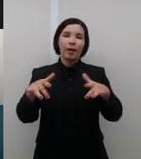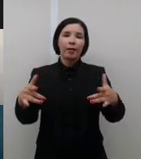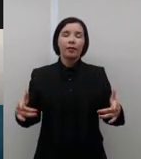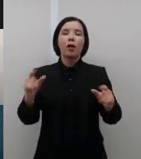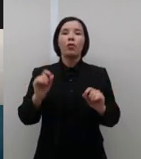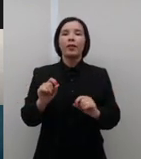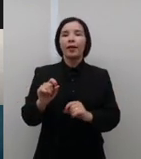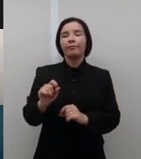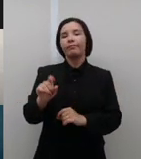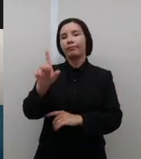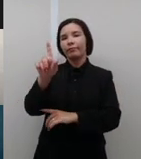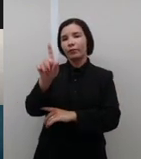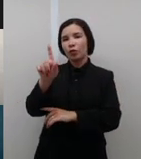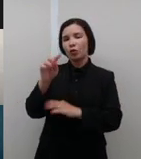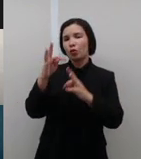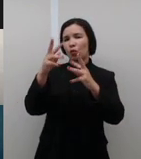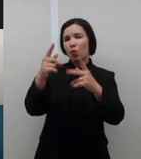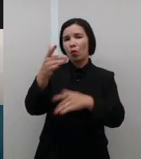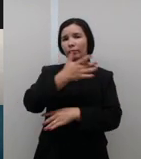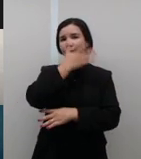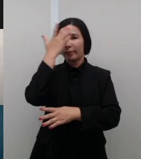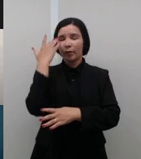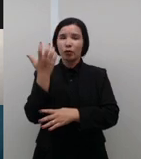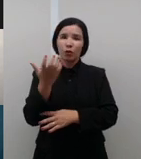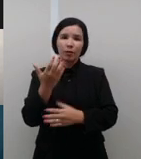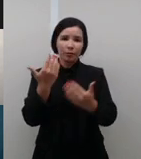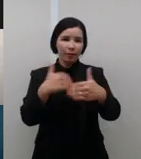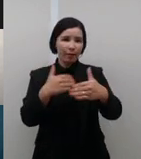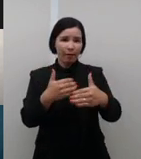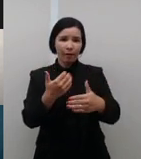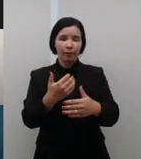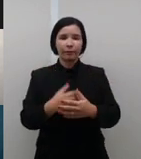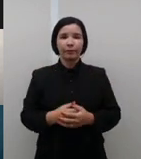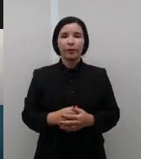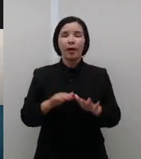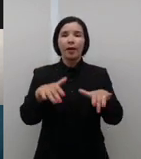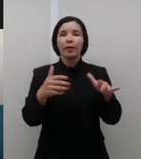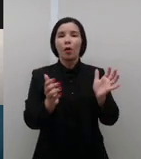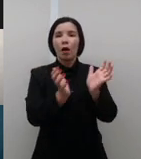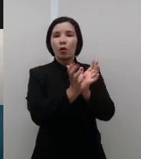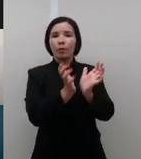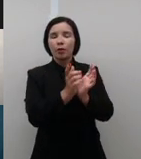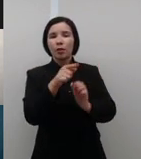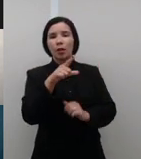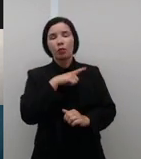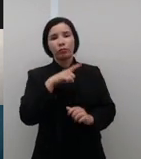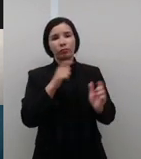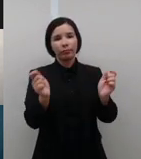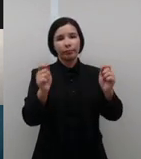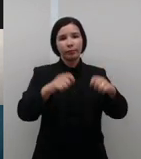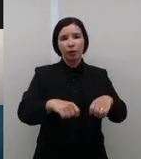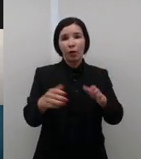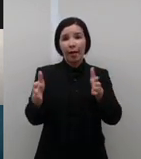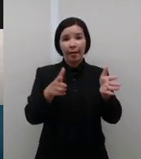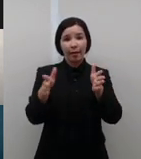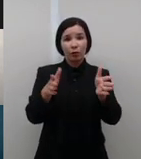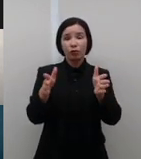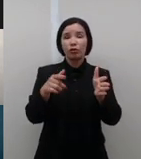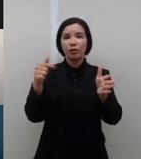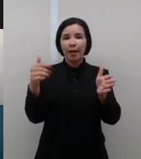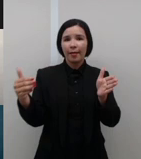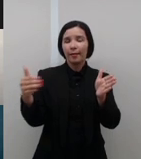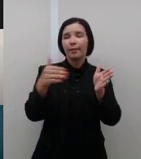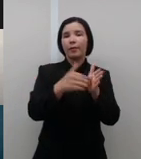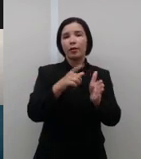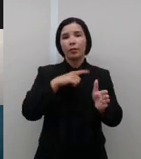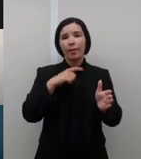a todos os concorrentes. Não obstante a comissão tenha competência para a fixação da data limite para a obtenção dos títulos,